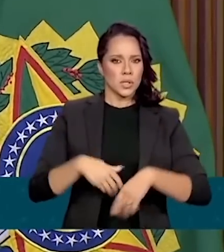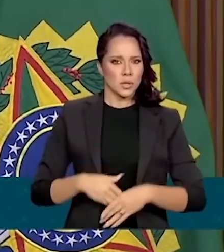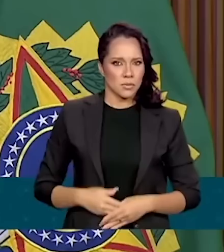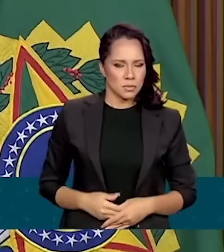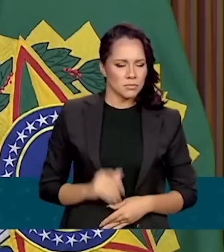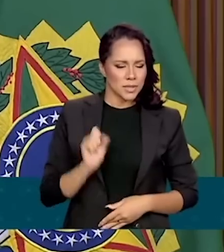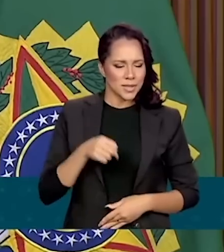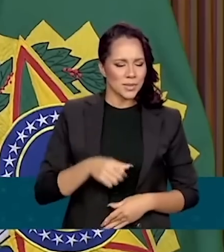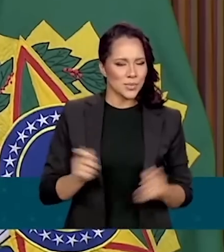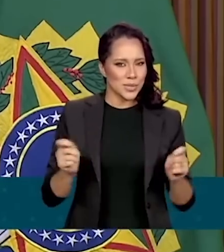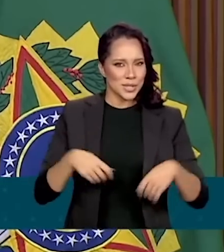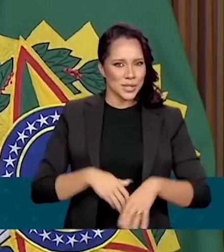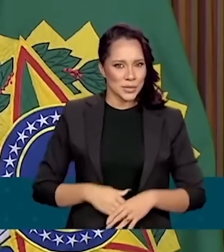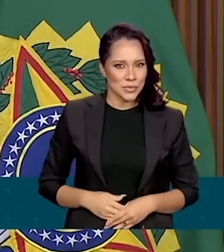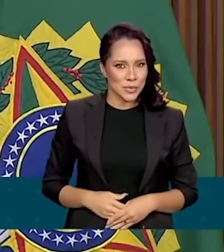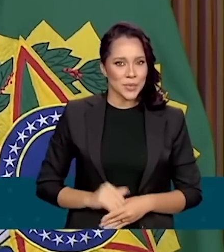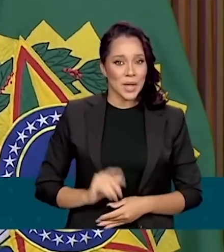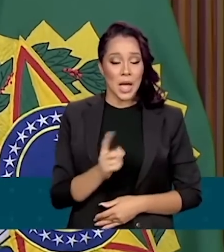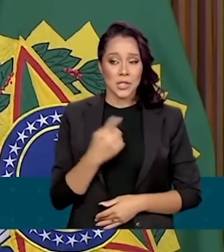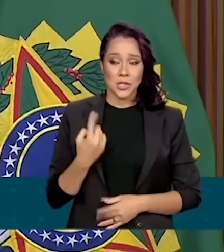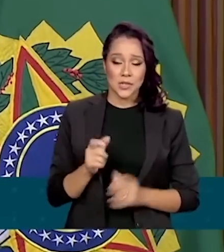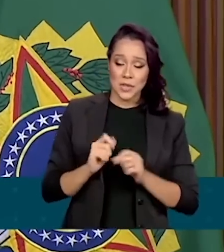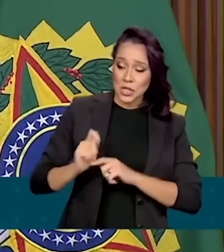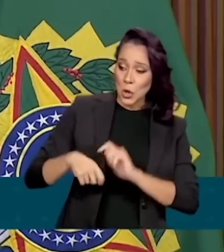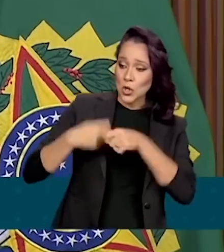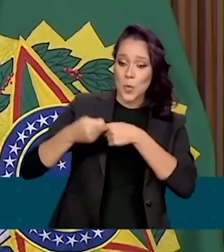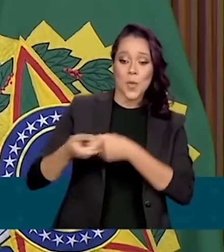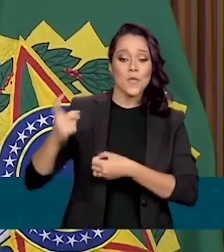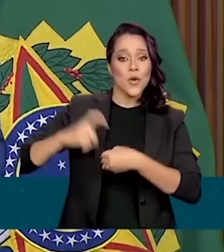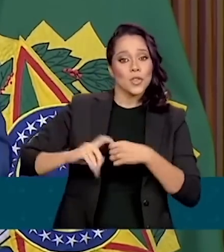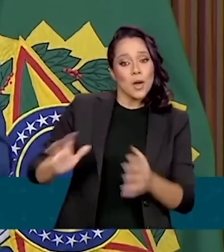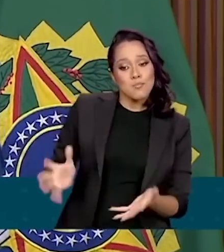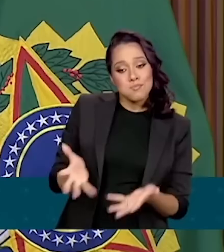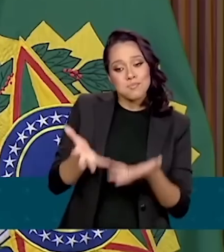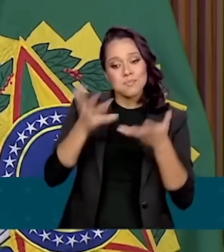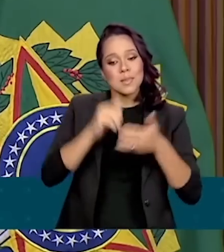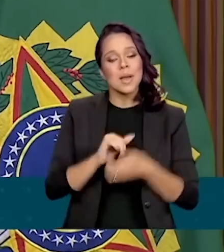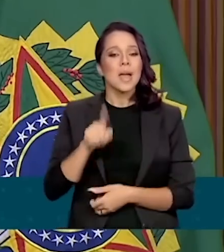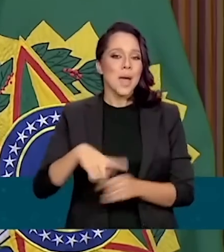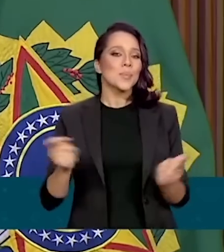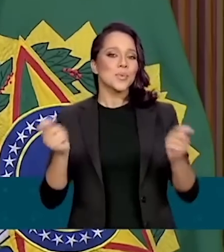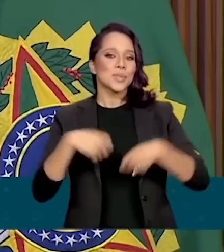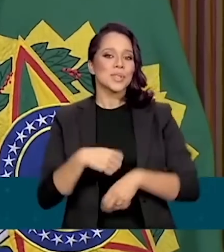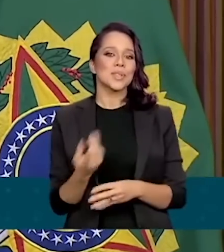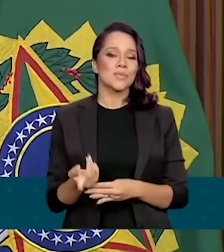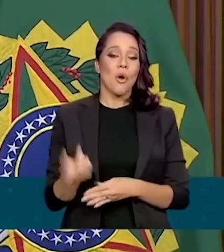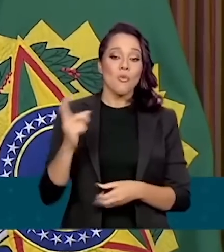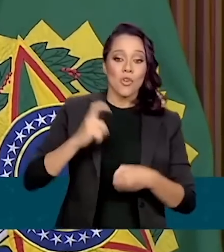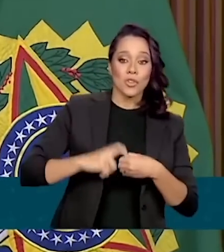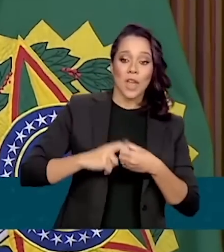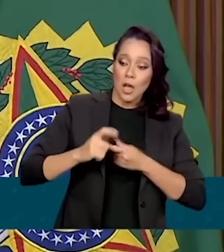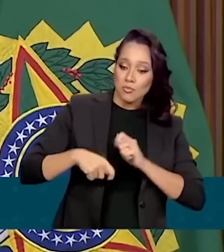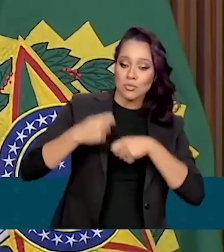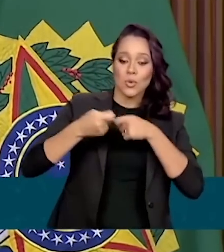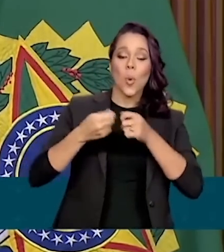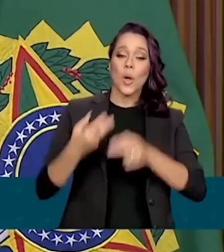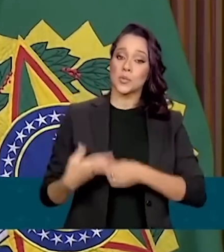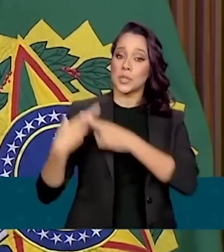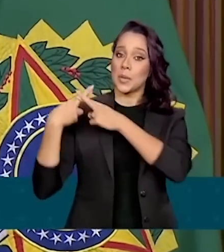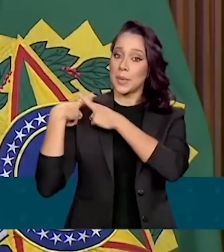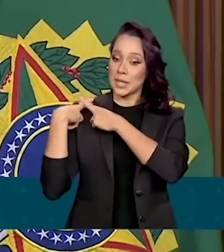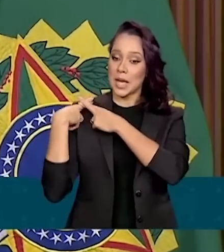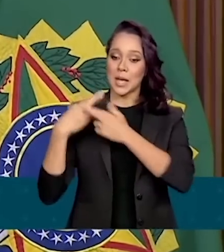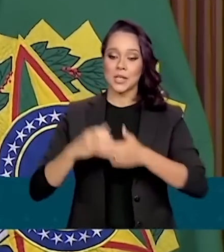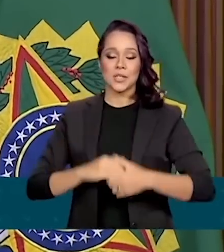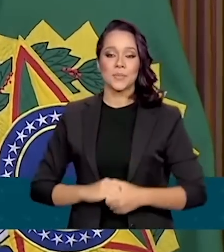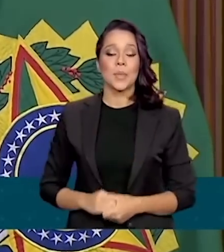É possível a gente fazer a economia voltar a crescer, é possível a gente voltar a crescer com muita